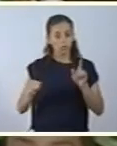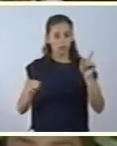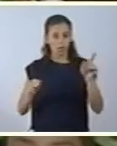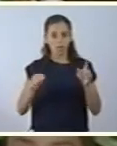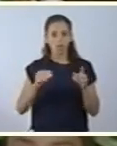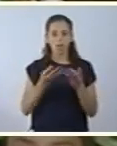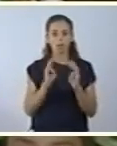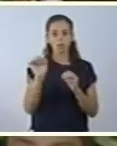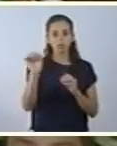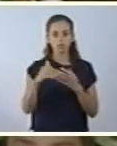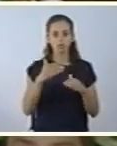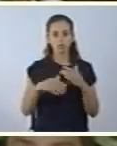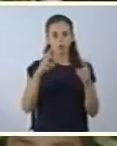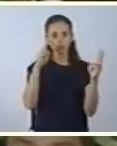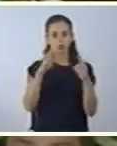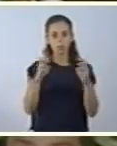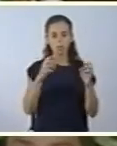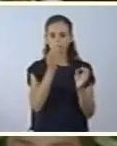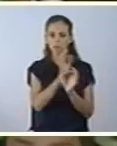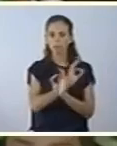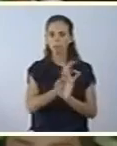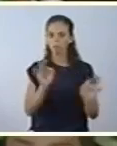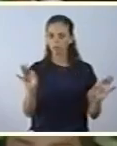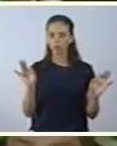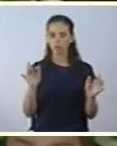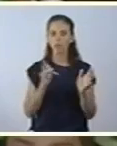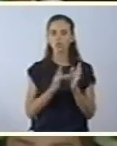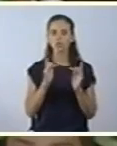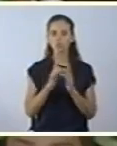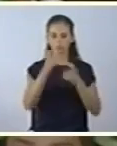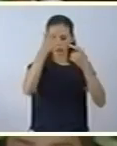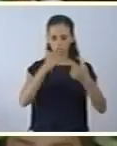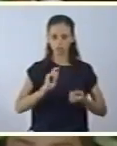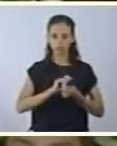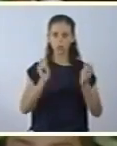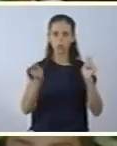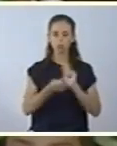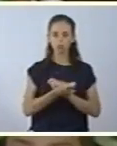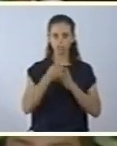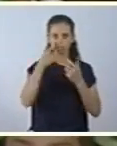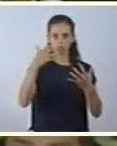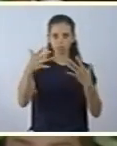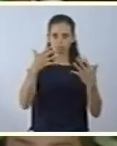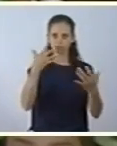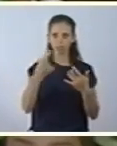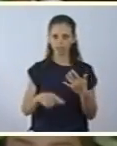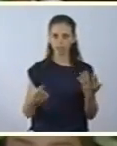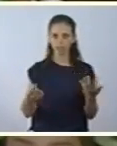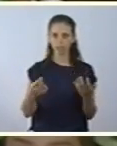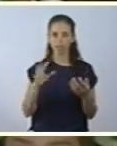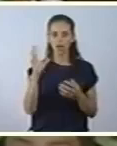os apóstolos fazem a descoberta extraordinária de Jesus transfigurado e resplandecente.